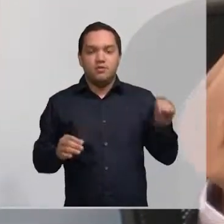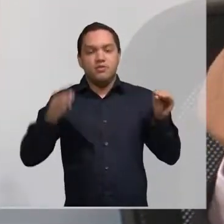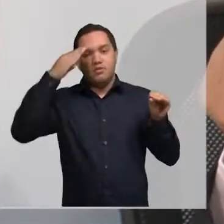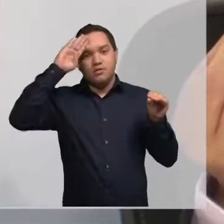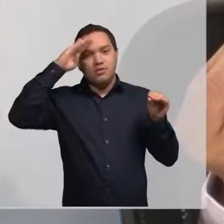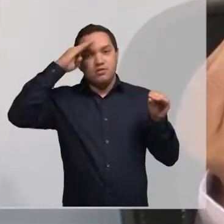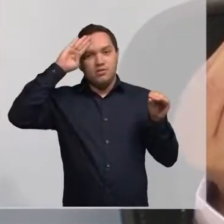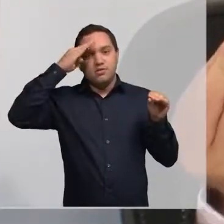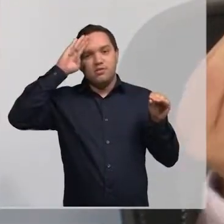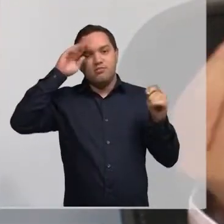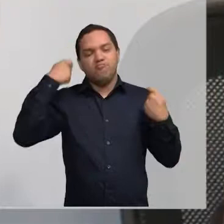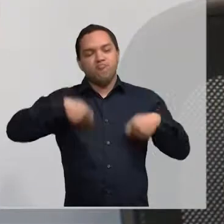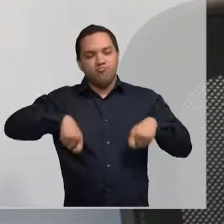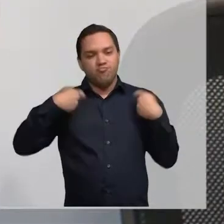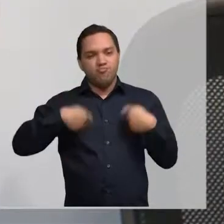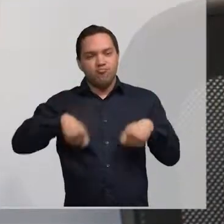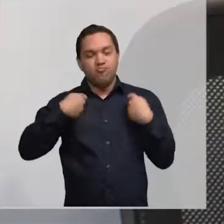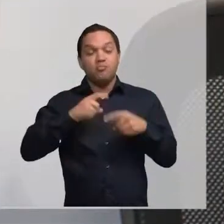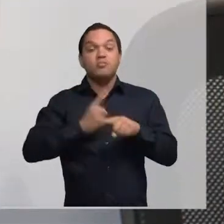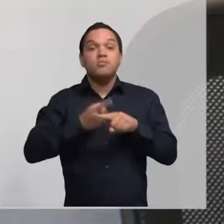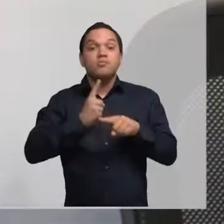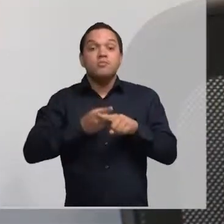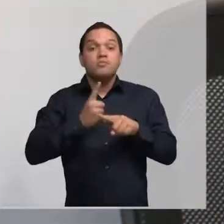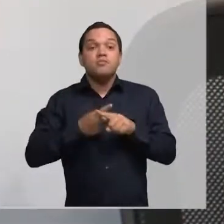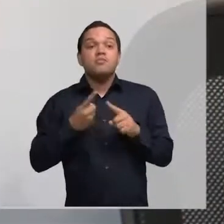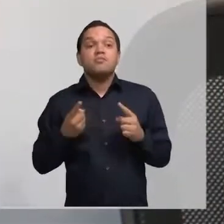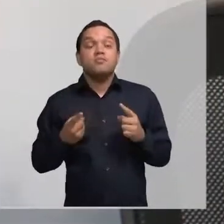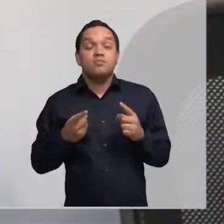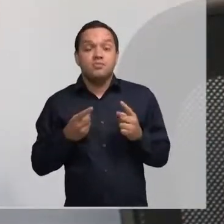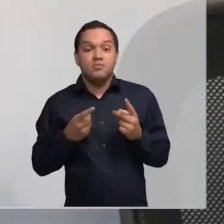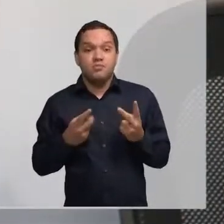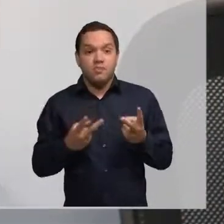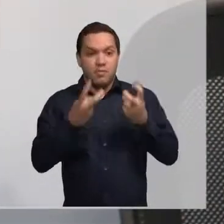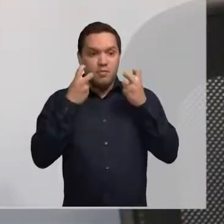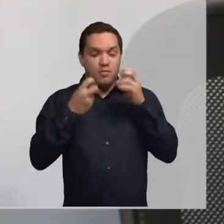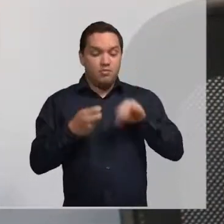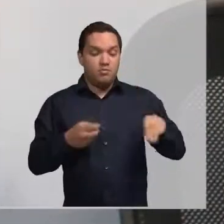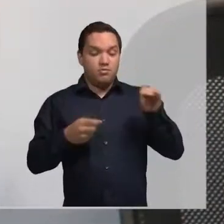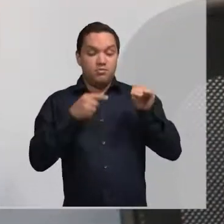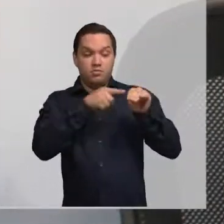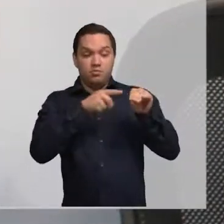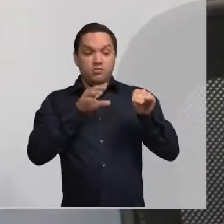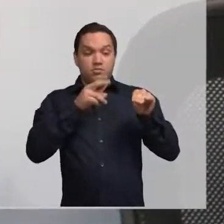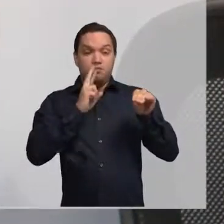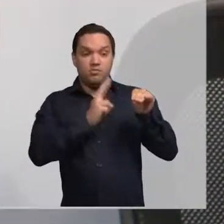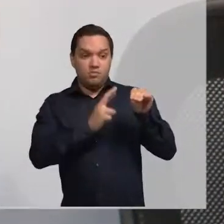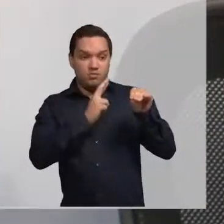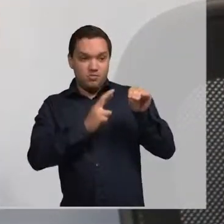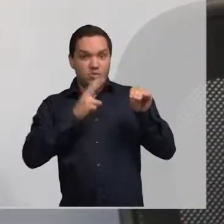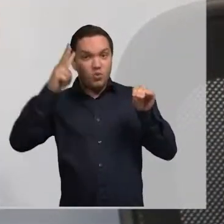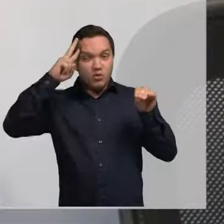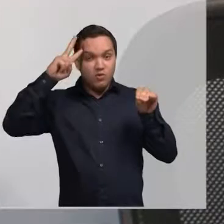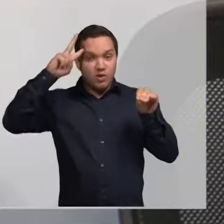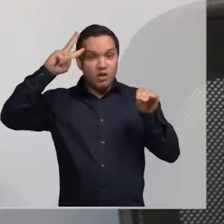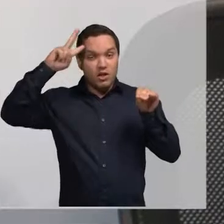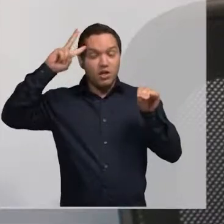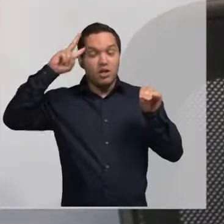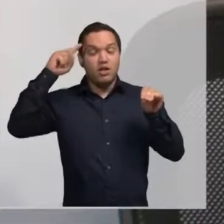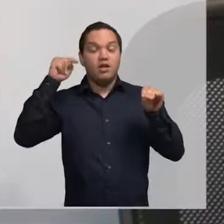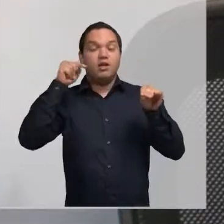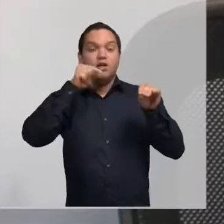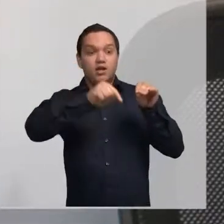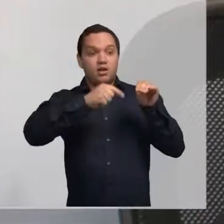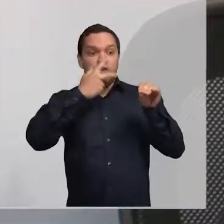Bolsonaro, ela é necessária. Por quê? Porque você nota que na entrevista de Ciro Gomes, na segunda-feira, ele